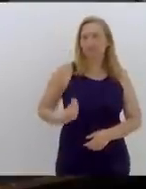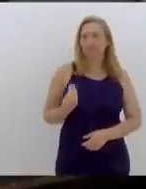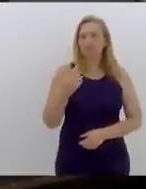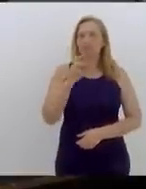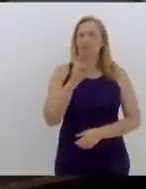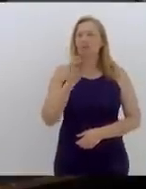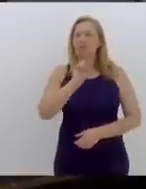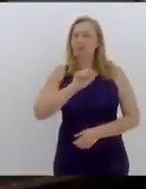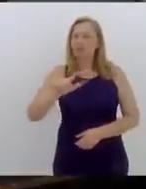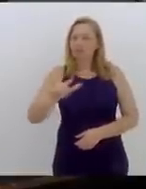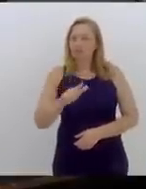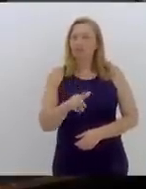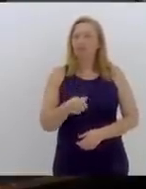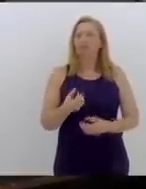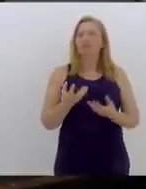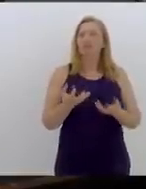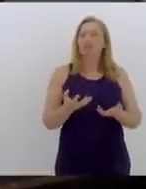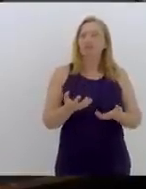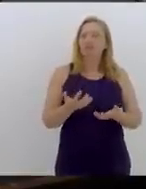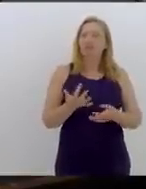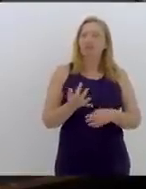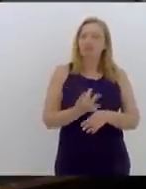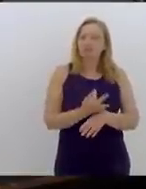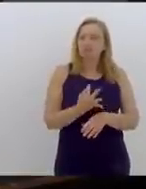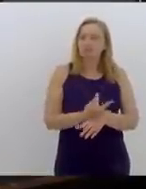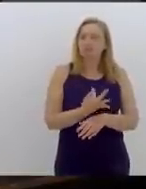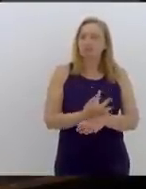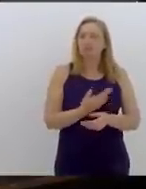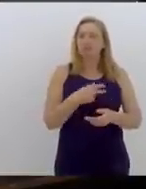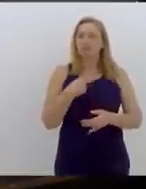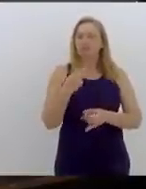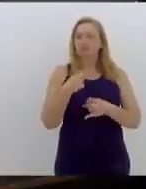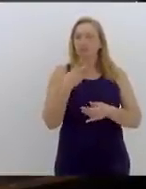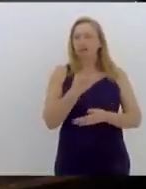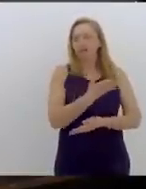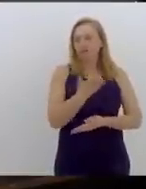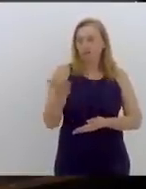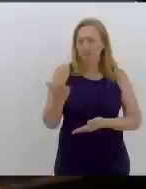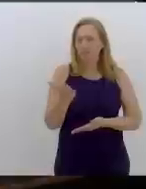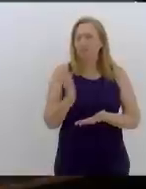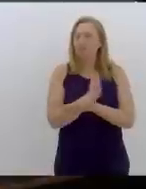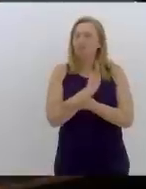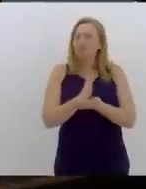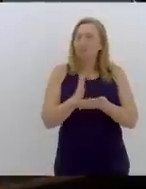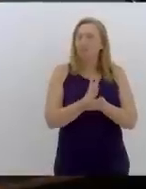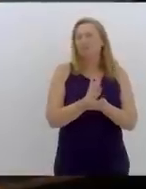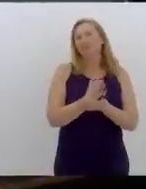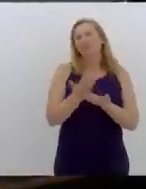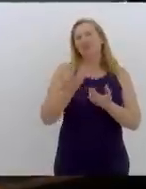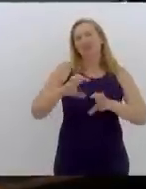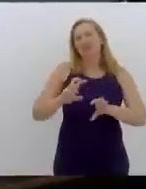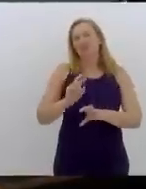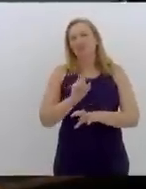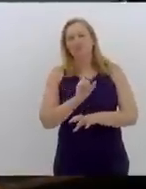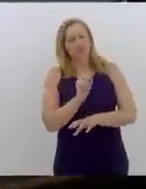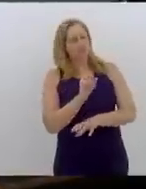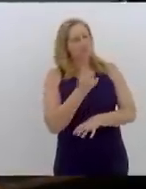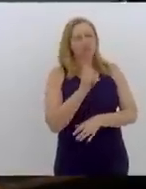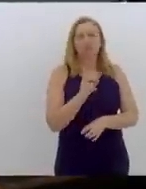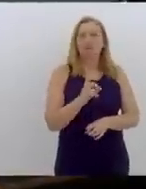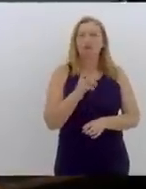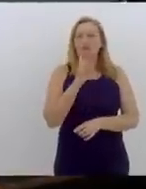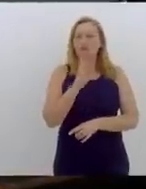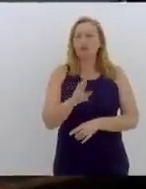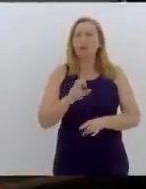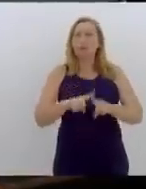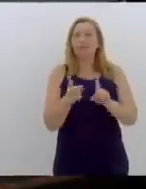coronel por estar e tentando né passar algumas coisas para vocês e vocês querendo ou não pode achar que não tá tendo resultado mas ele